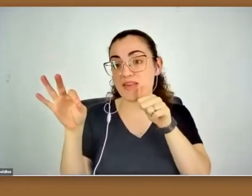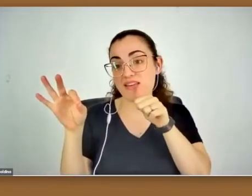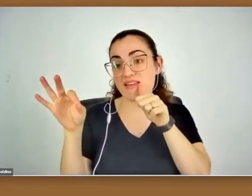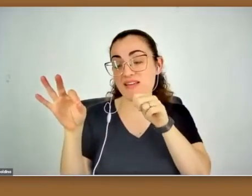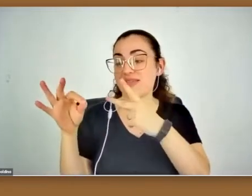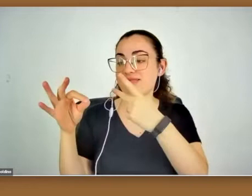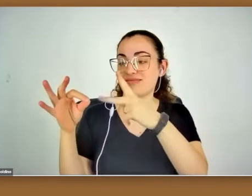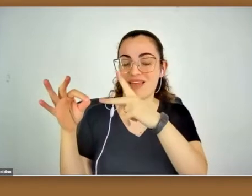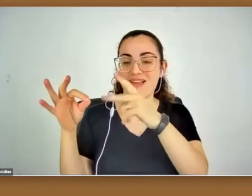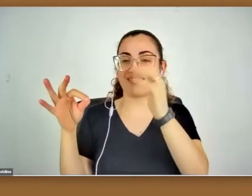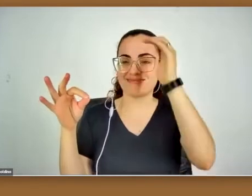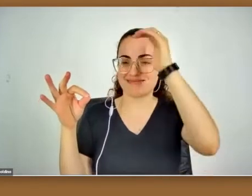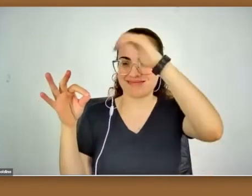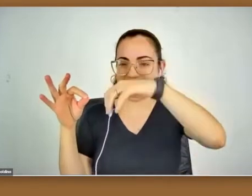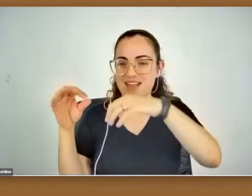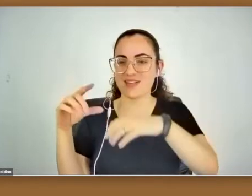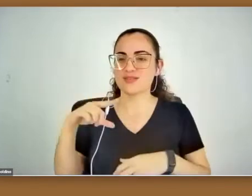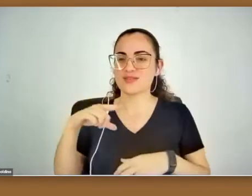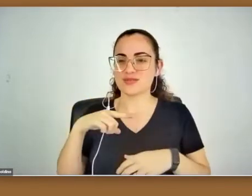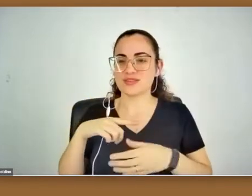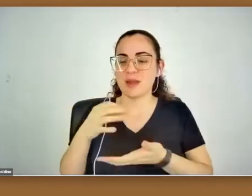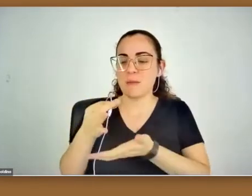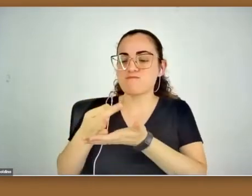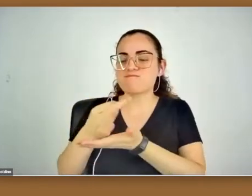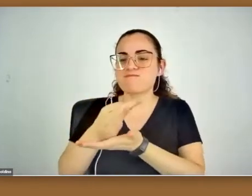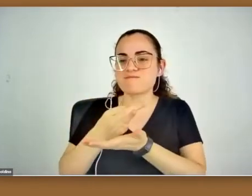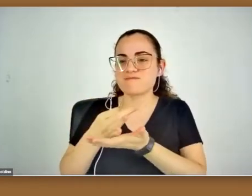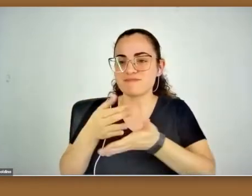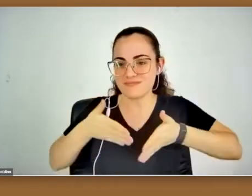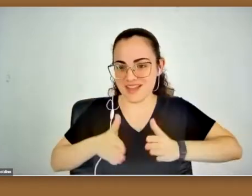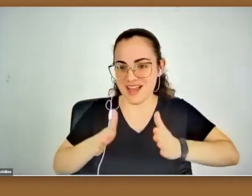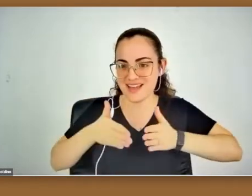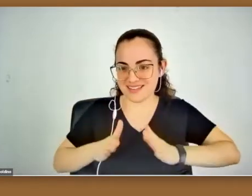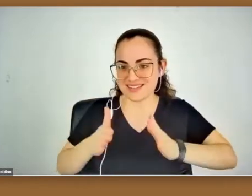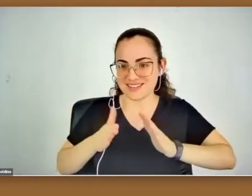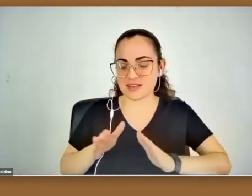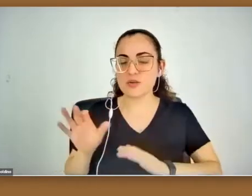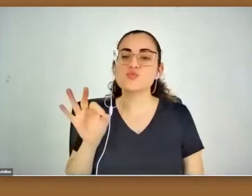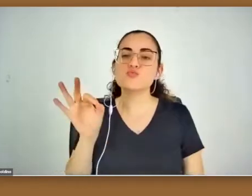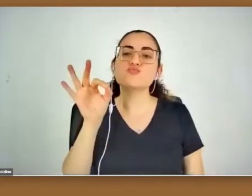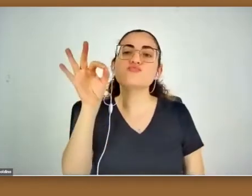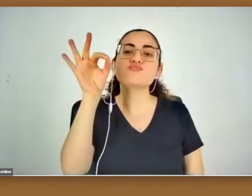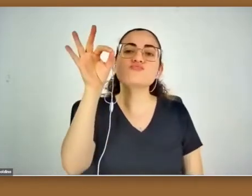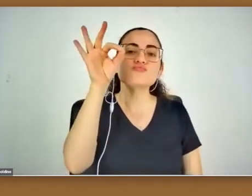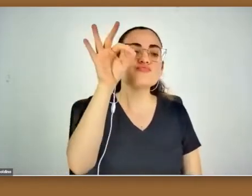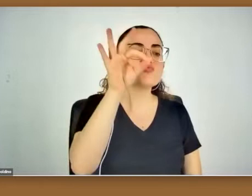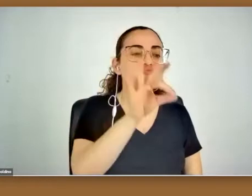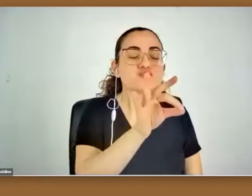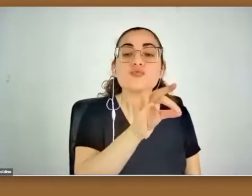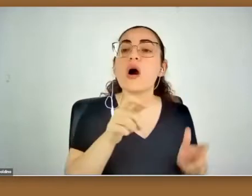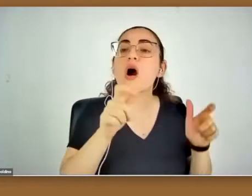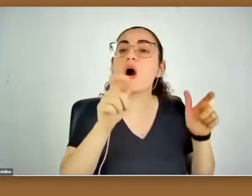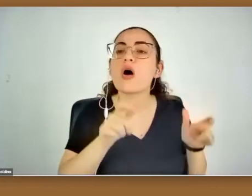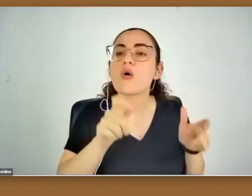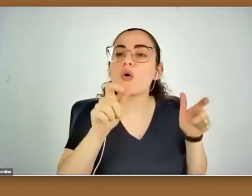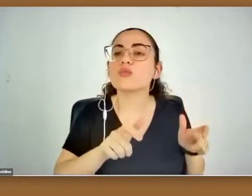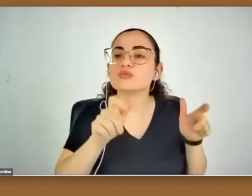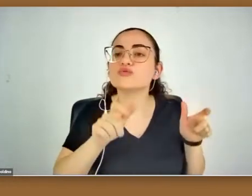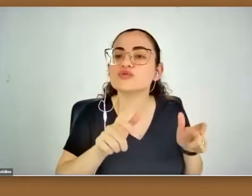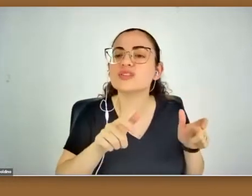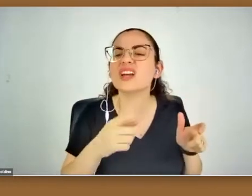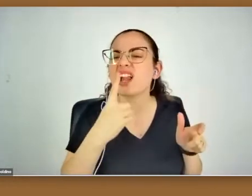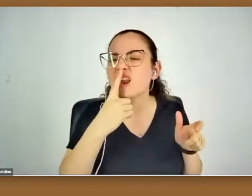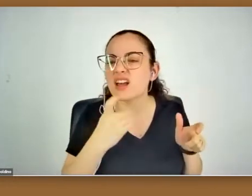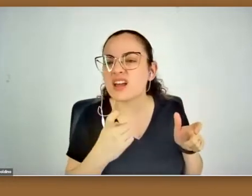parada. E aí lixo é um lugar que pode acontecer, né, dela acabar ali, acumula água, ela